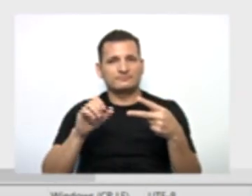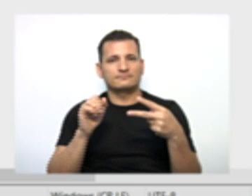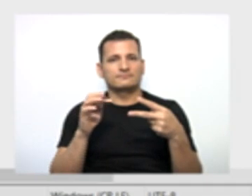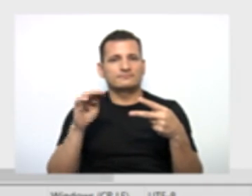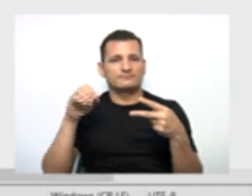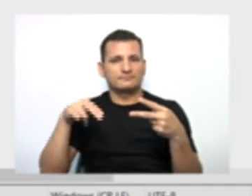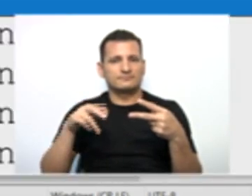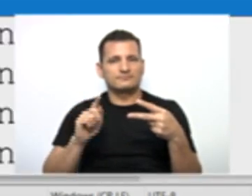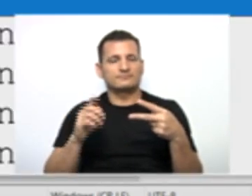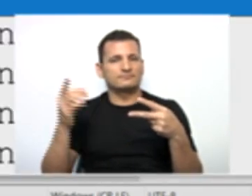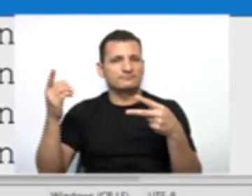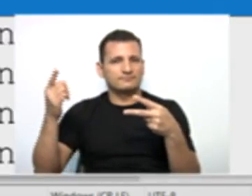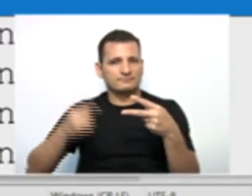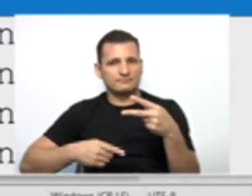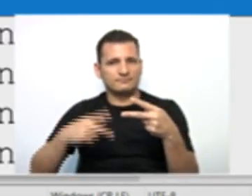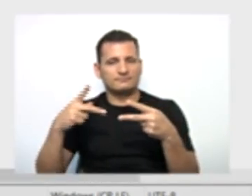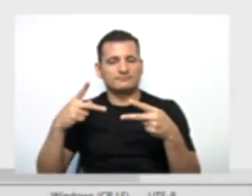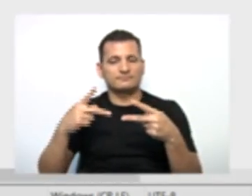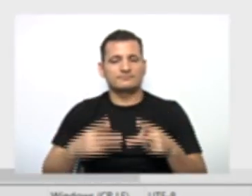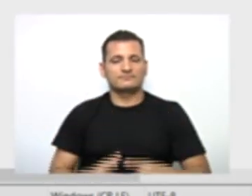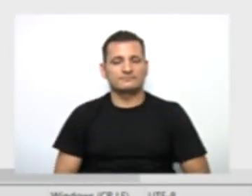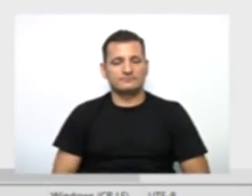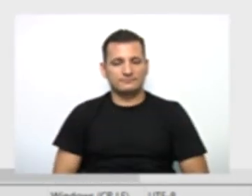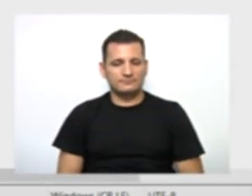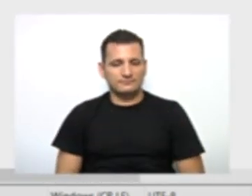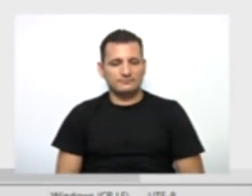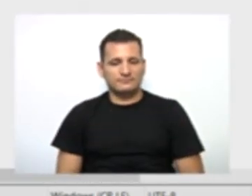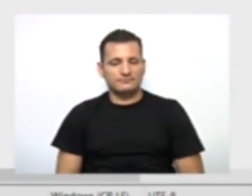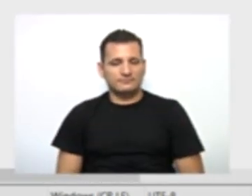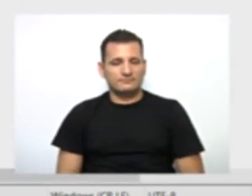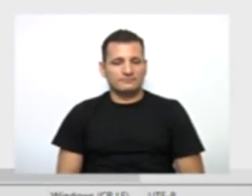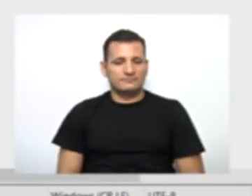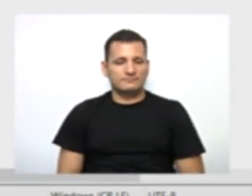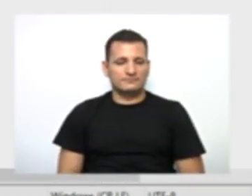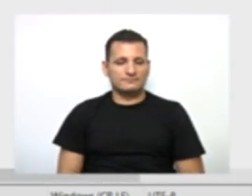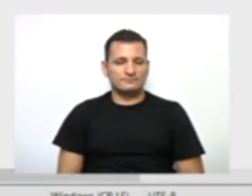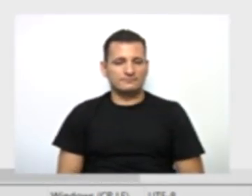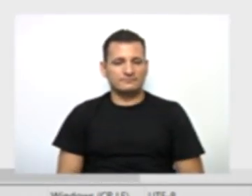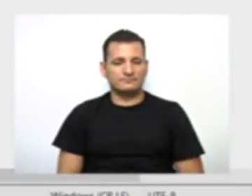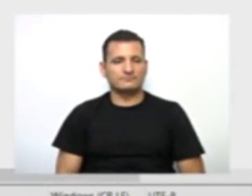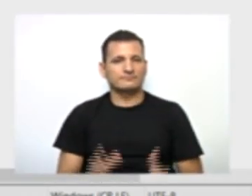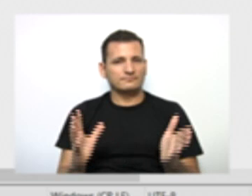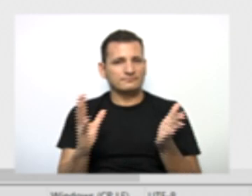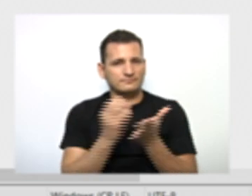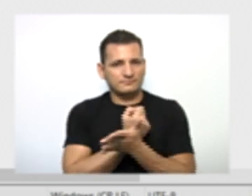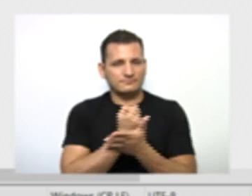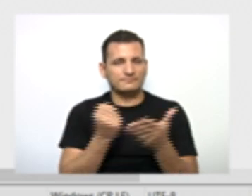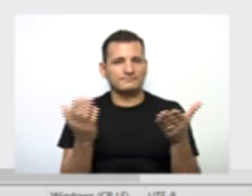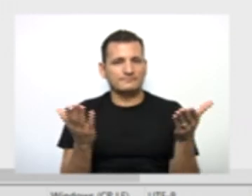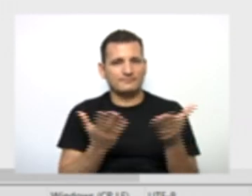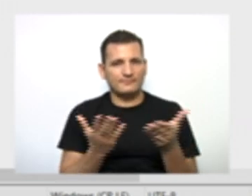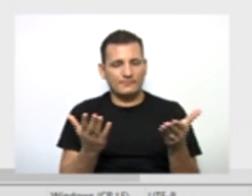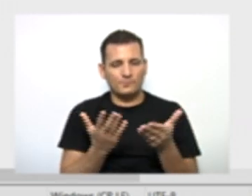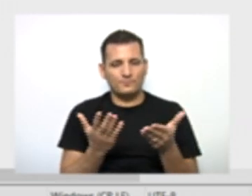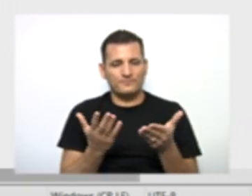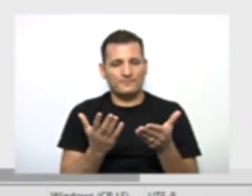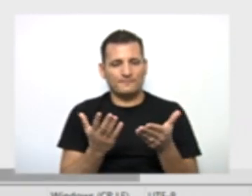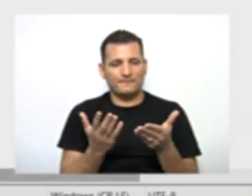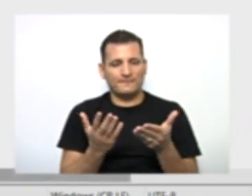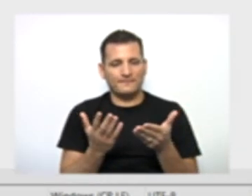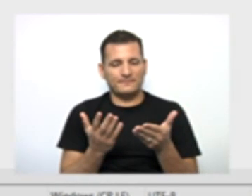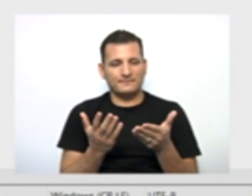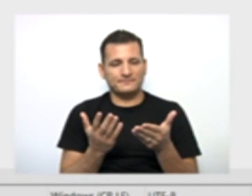E fecha a tag parágrafo. Agora eu vou salvar isso aqui.